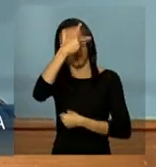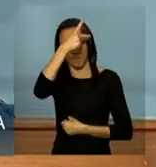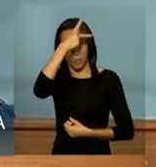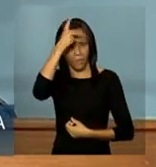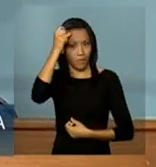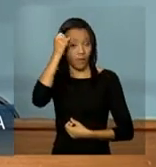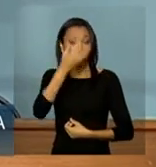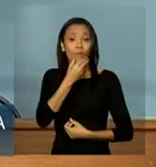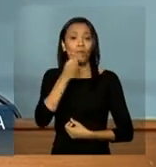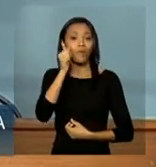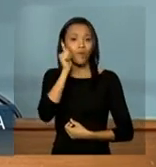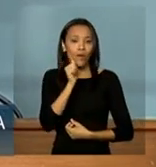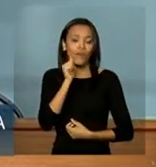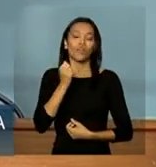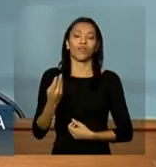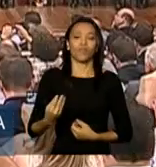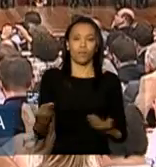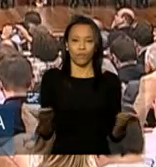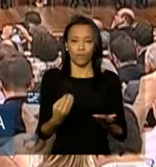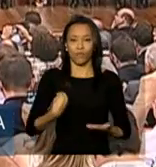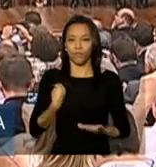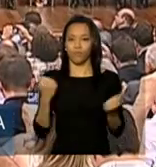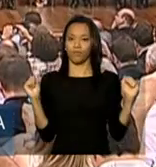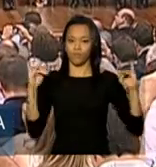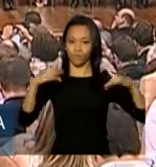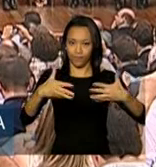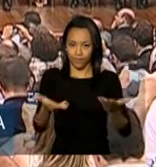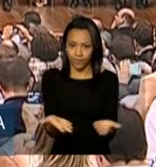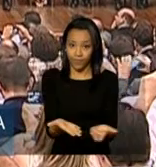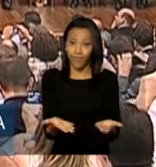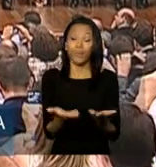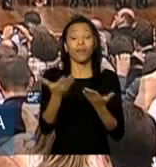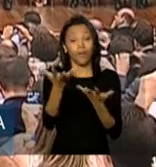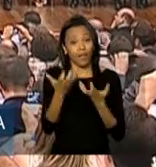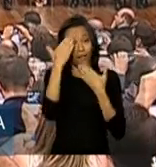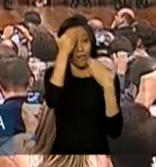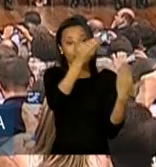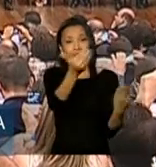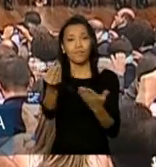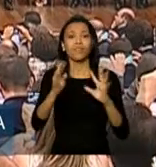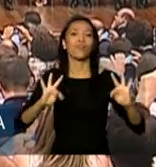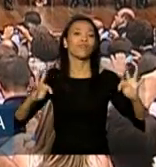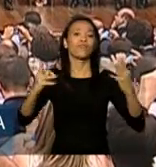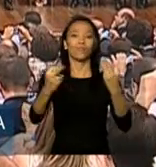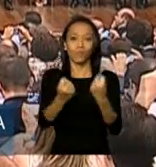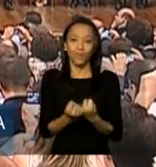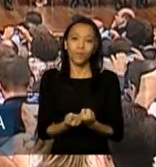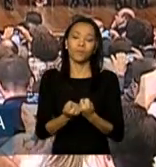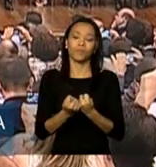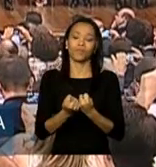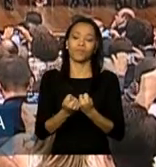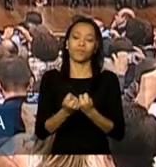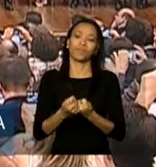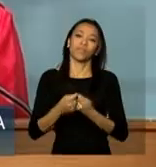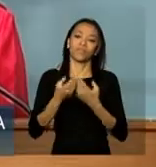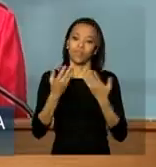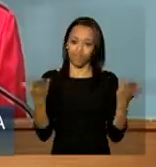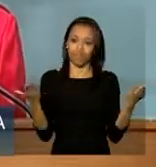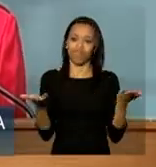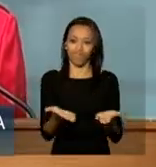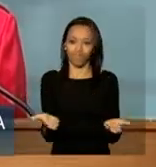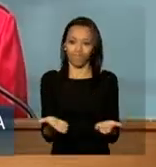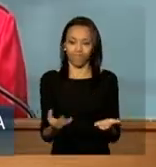que estão aqui hoje nessa cerimônia. Queria agradecer a todos que nos honraram aqui com a sua